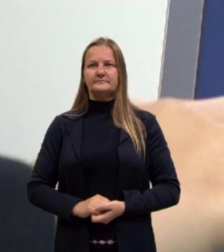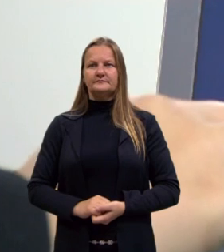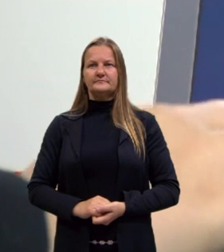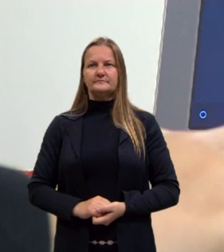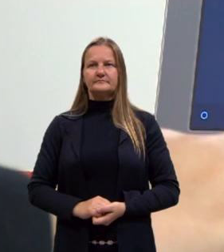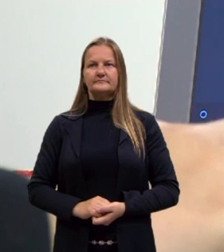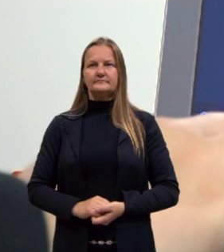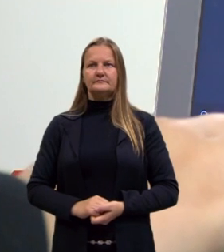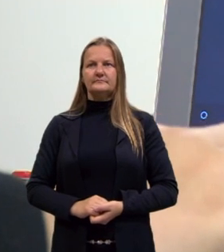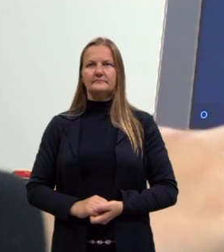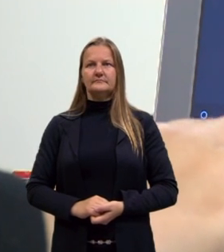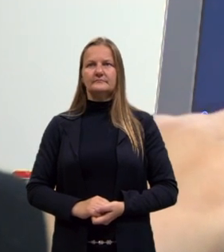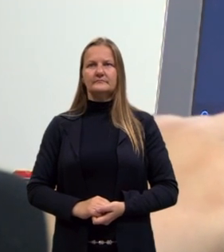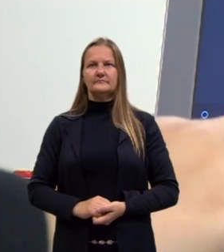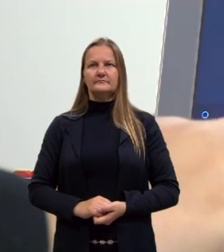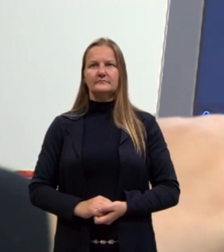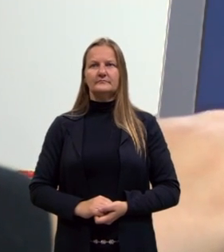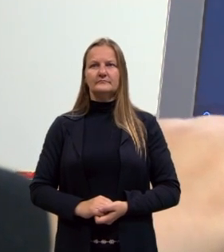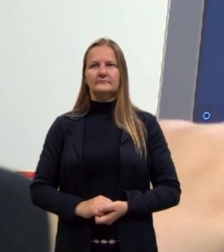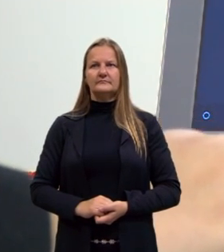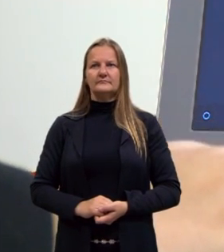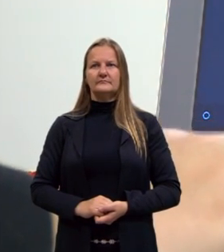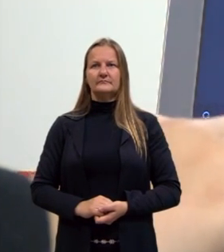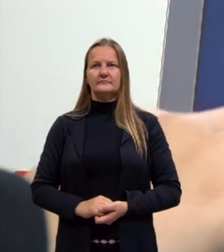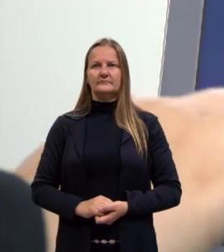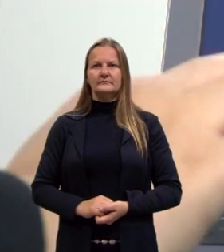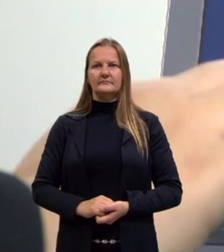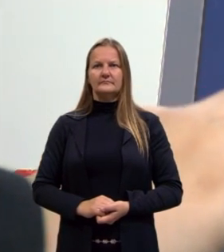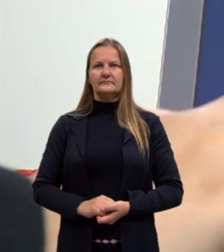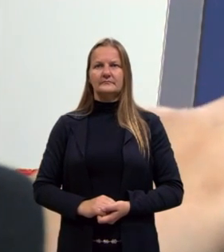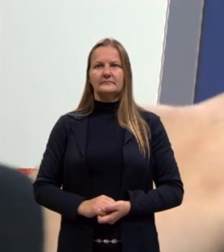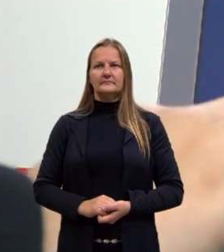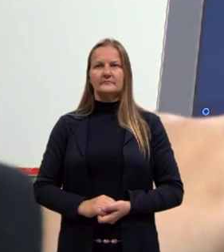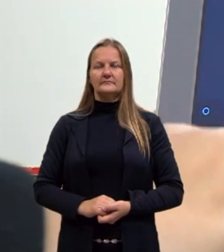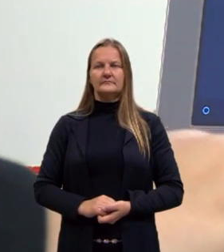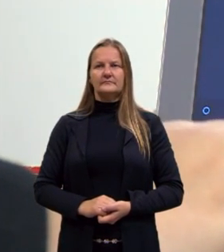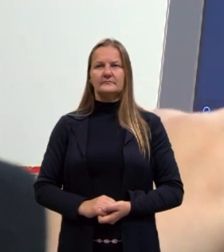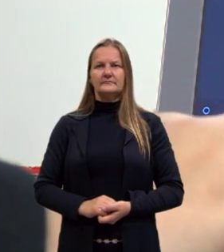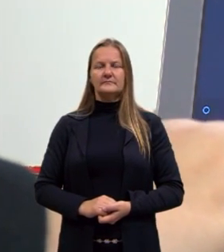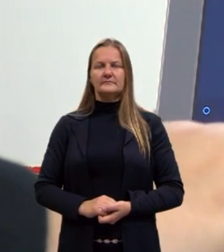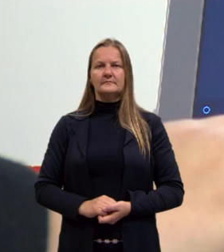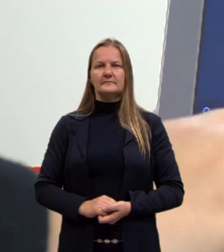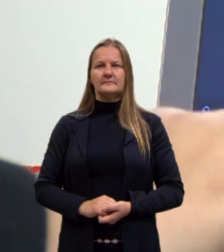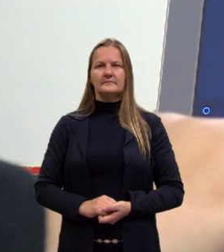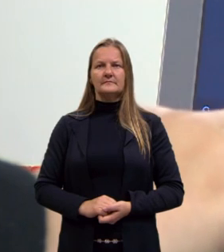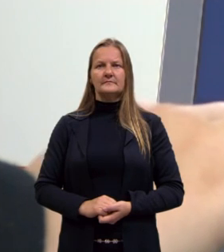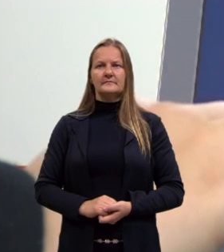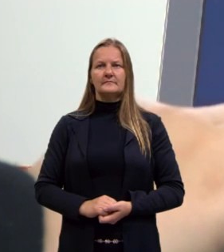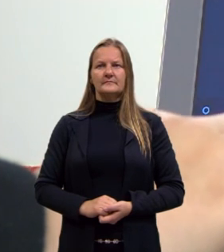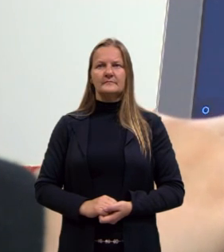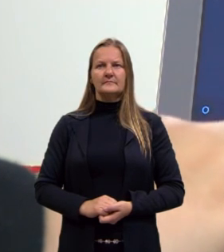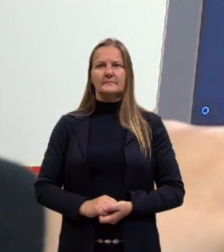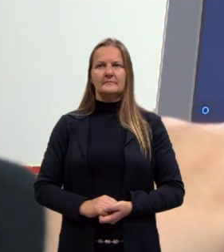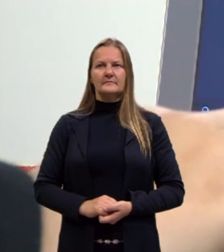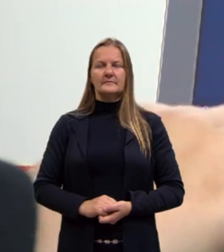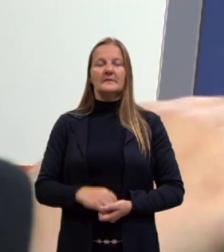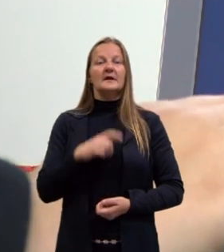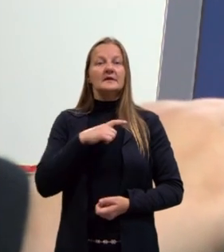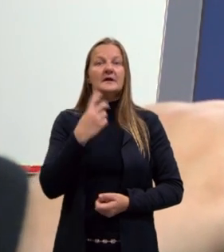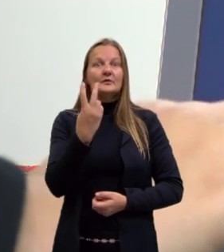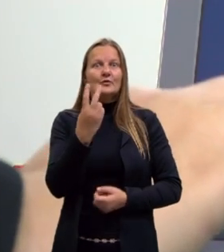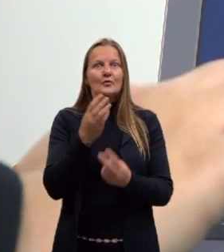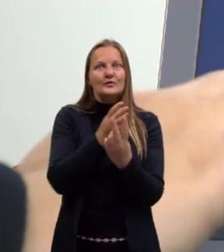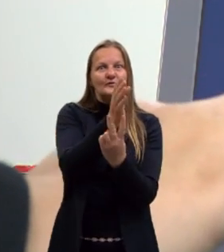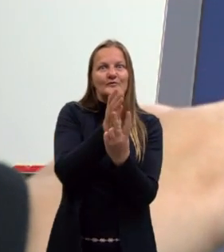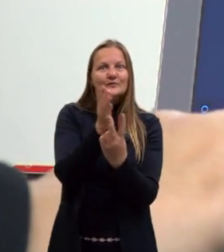tá bom tô aqui né nesse simulador a gente tem duas opções na escala atômica ou